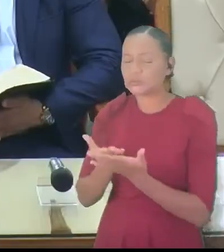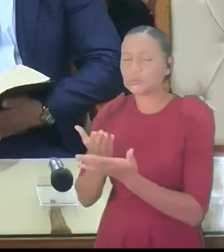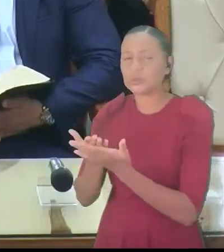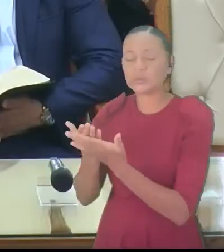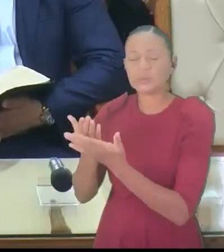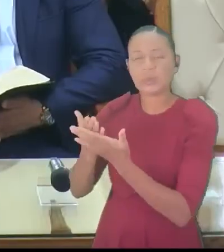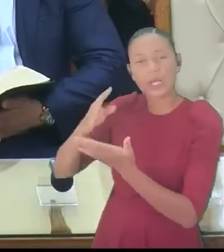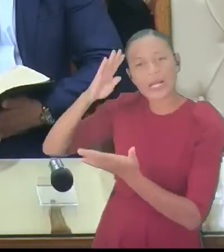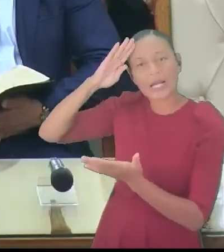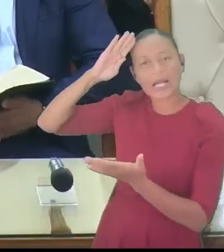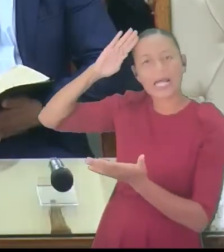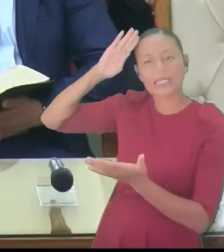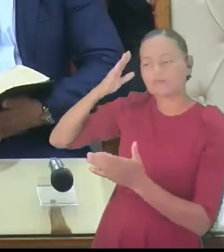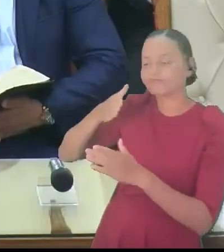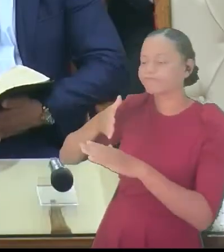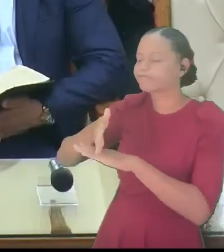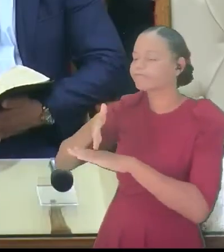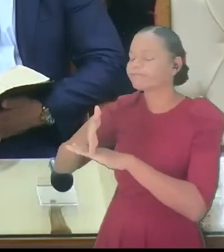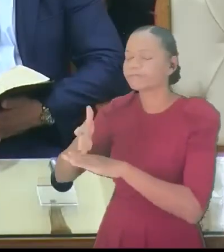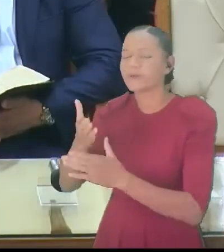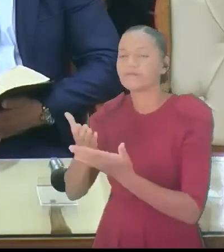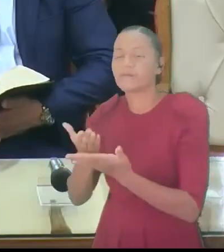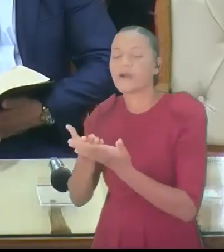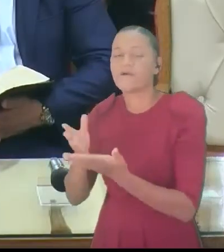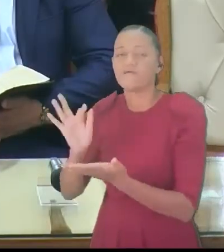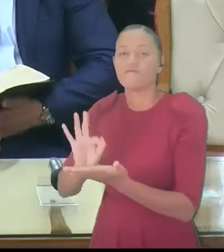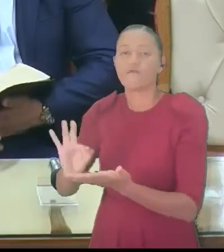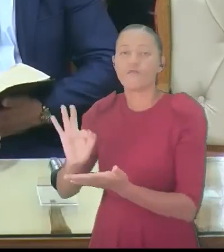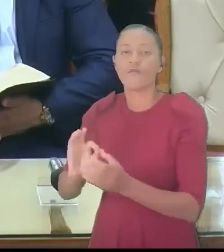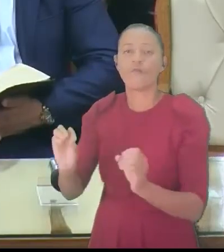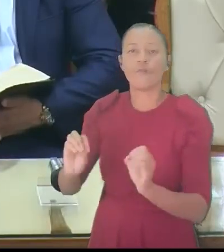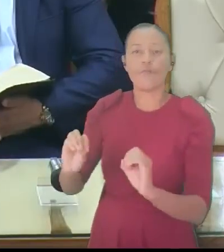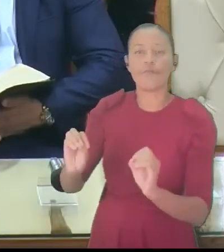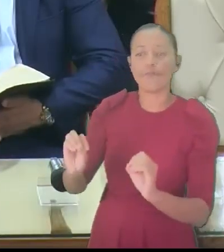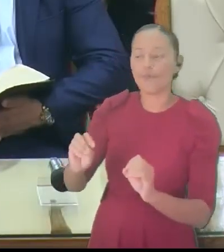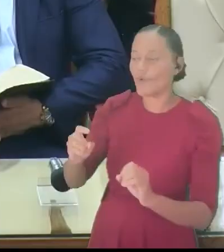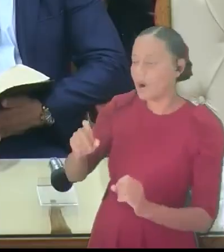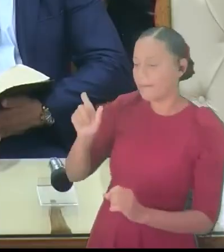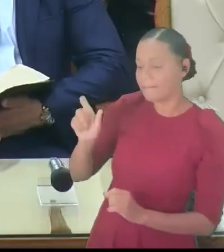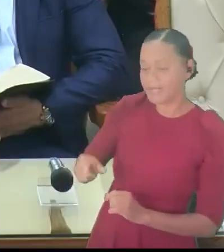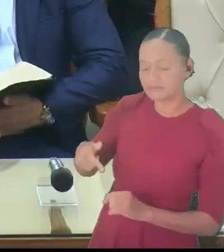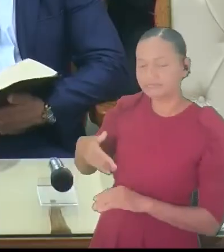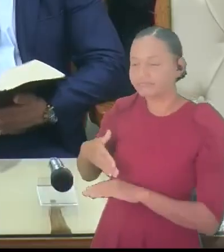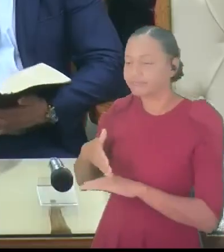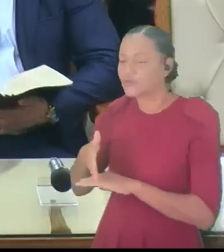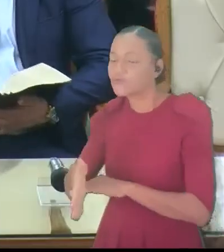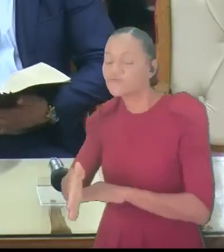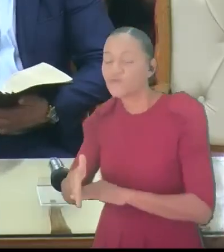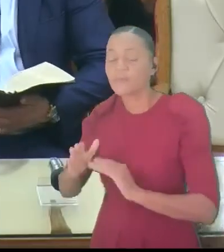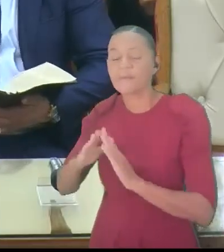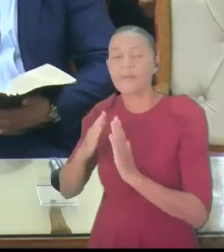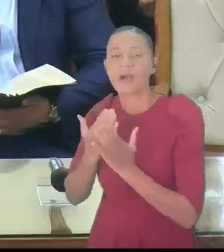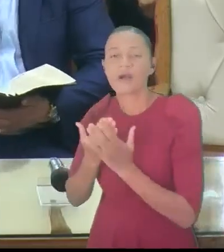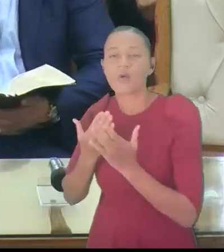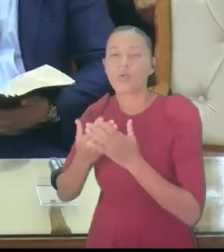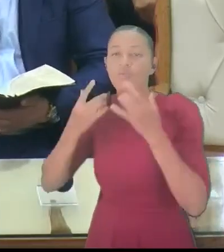É aquele que não frequentou a faculdade. É aquele que não frequentou a escola rabínica.